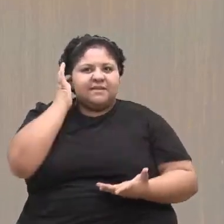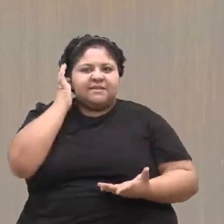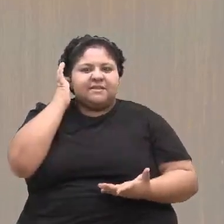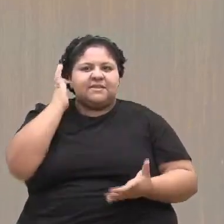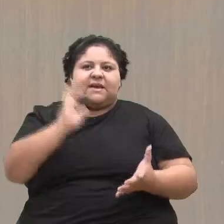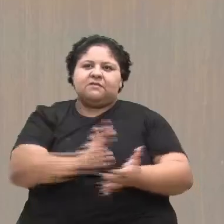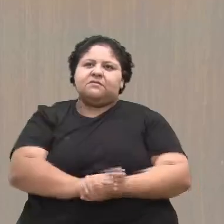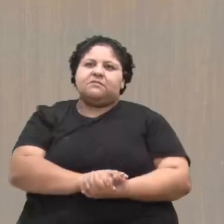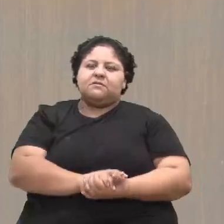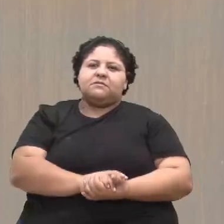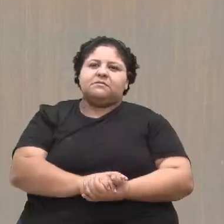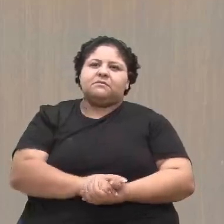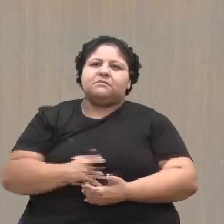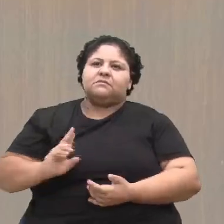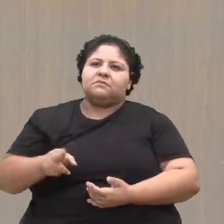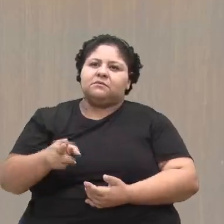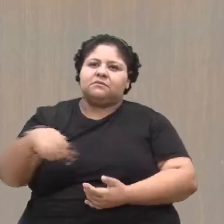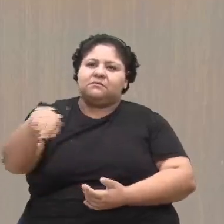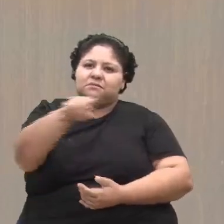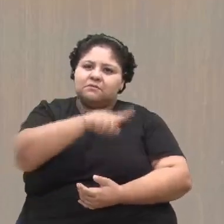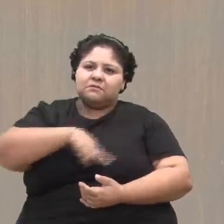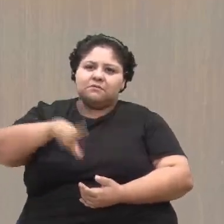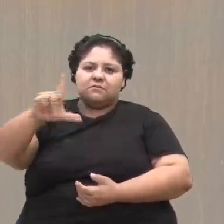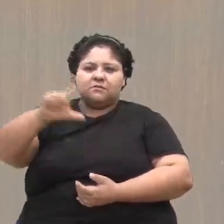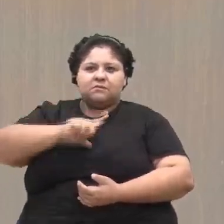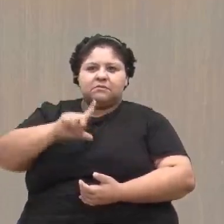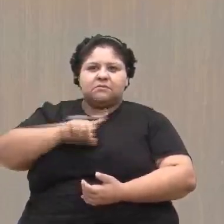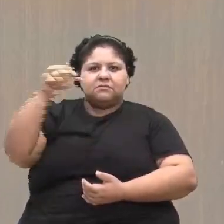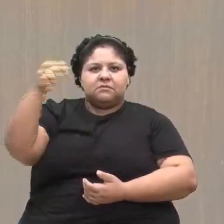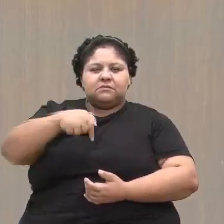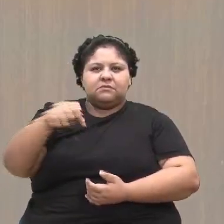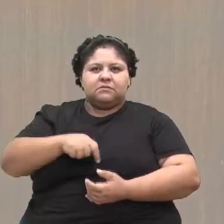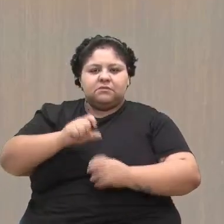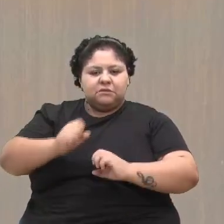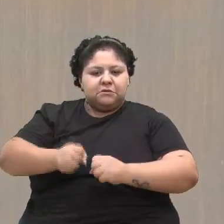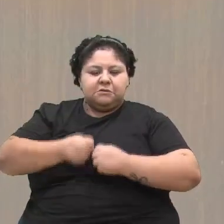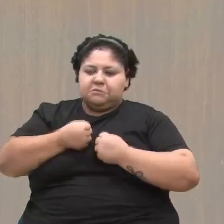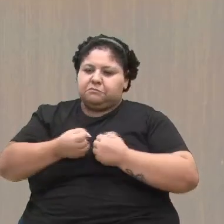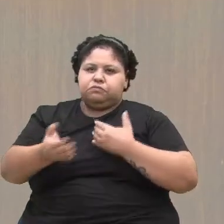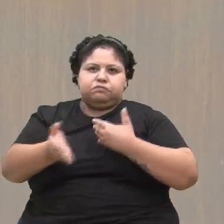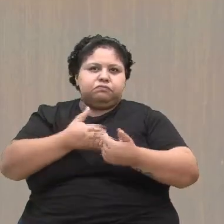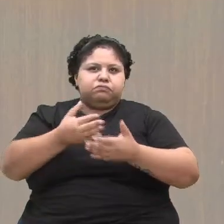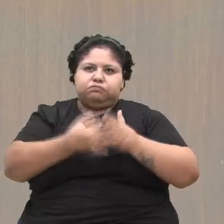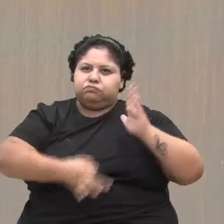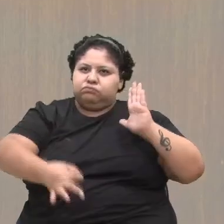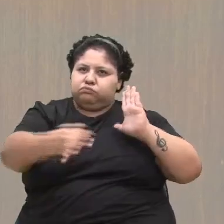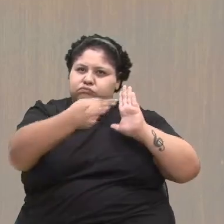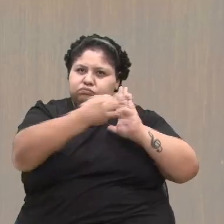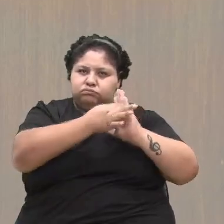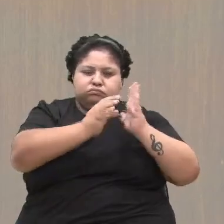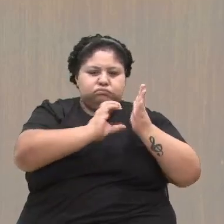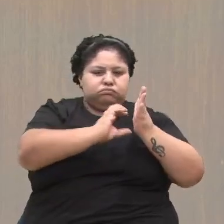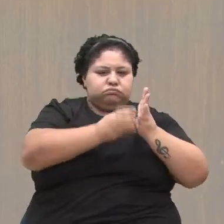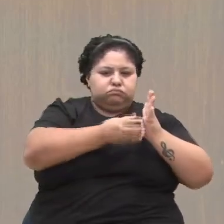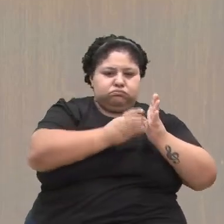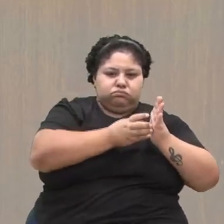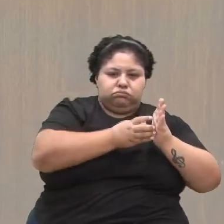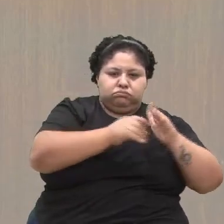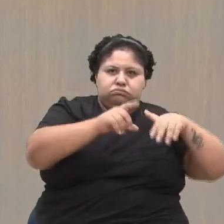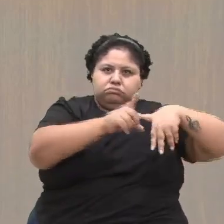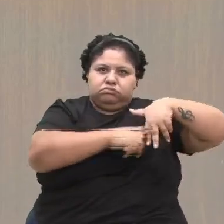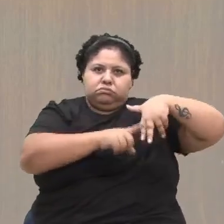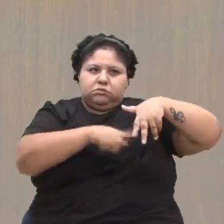esse aprendizado que nós tivemos aqui, independente de questão política, ideológica. Muitas lutas a gente